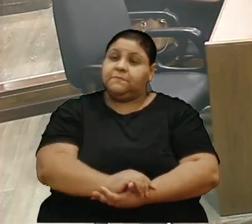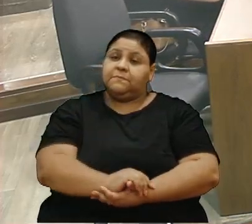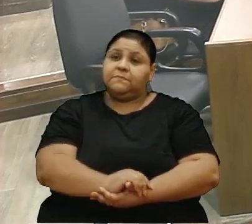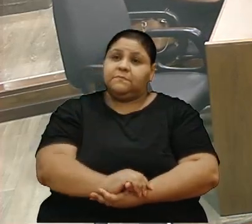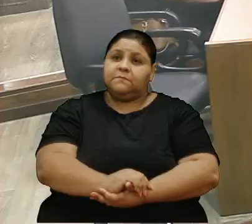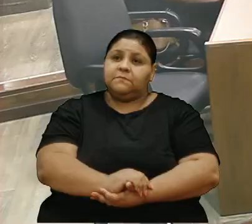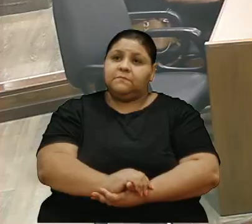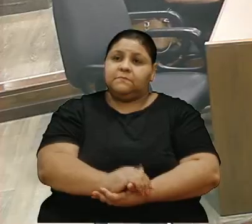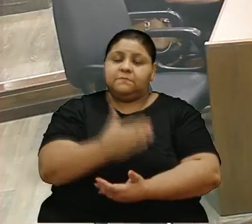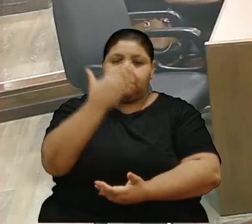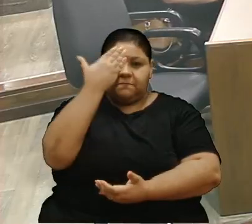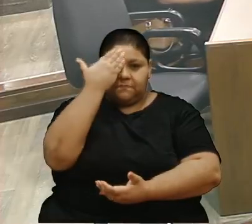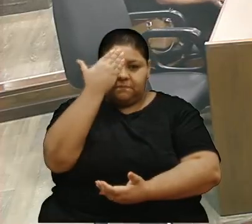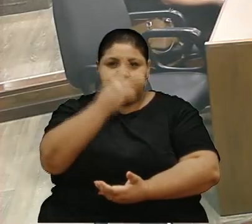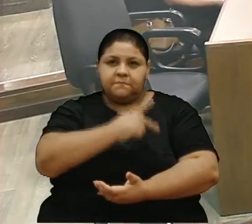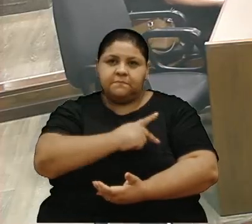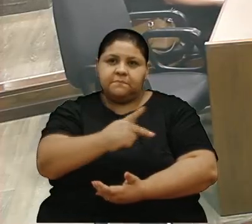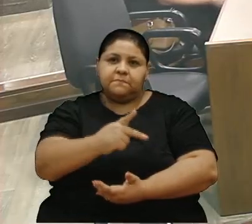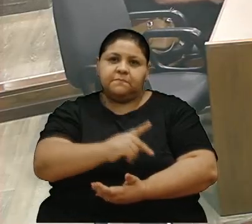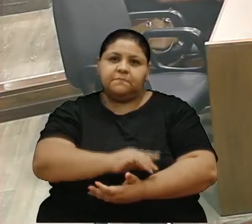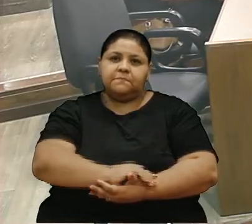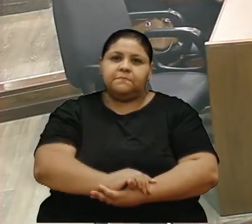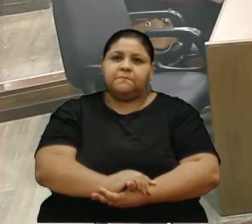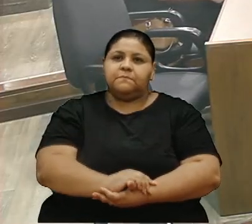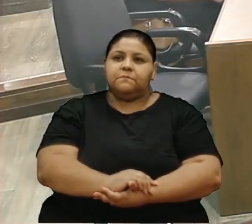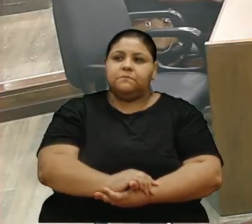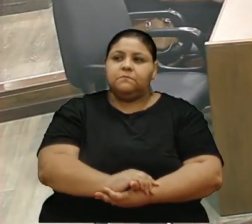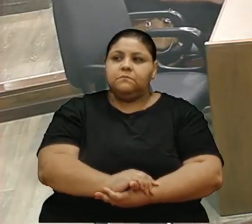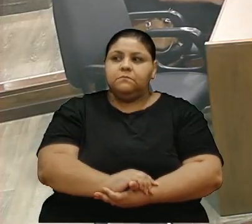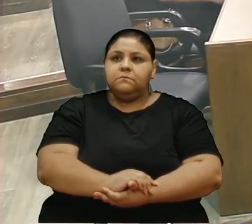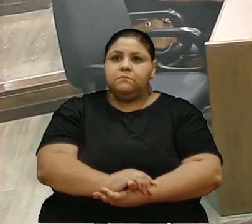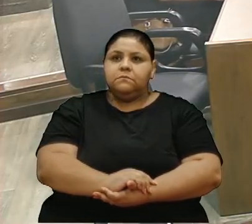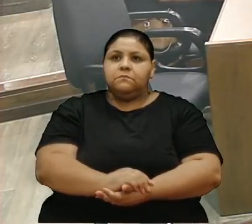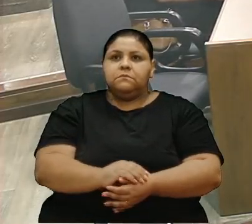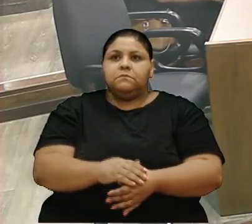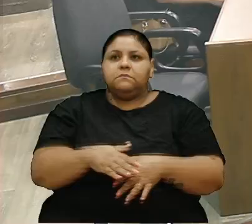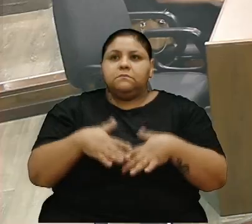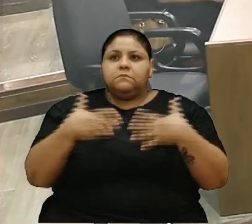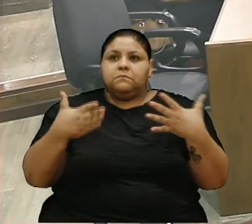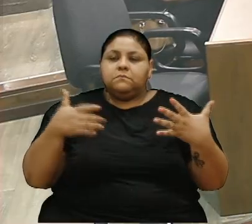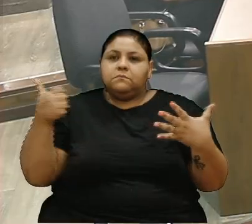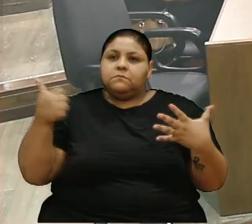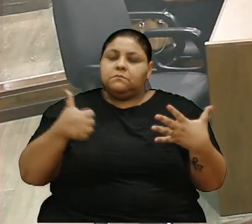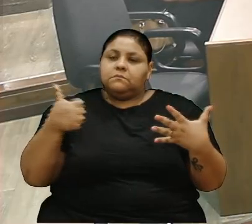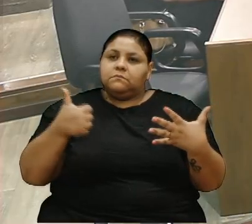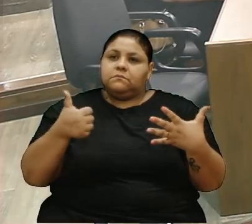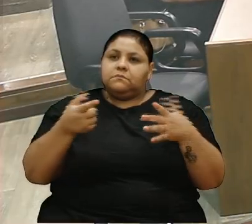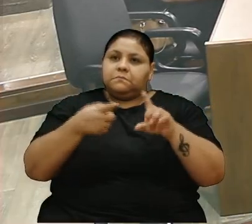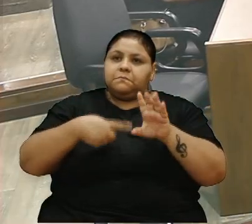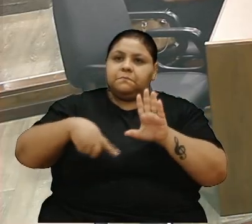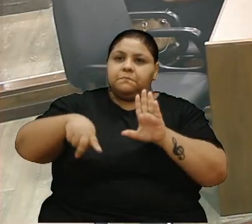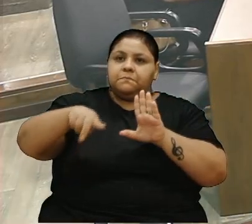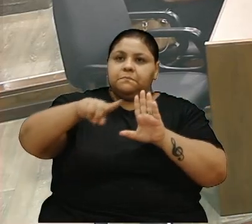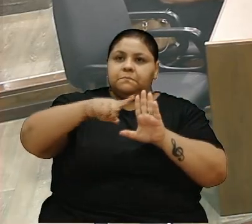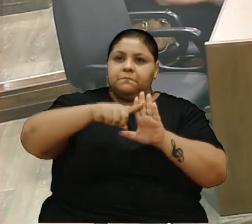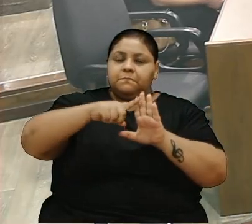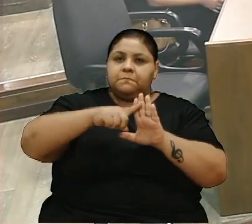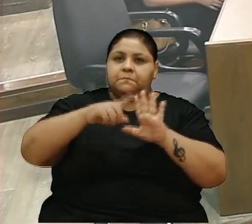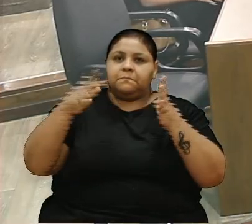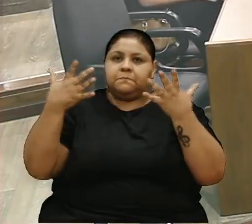Obrigado, senhor presidente. Peço a palavra, colegas. senhor presidente. Bom, eu queria, em primeiro lugar, parabenizar a equipe do